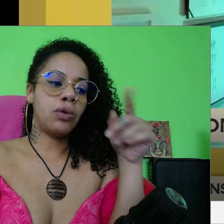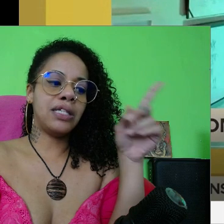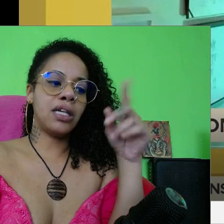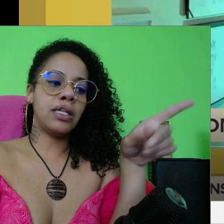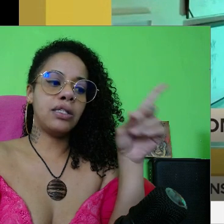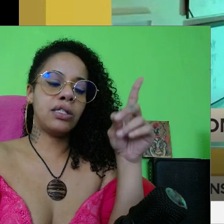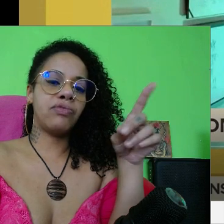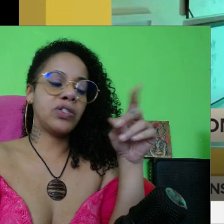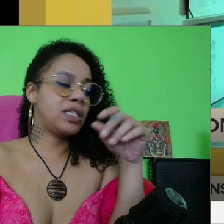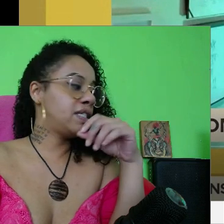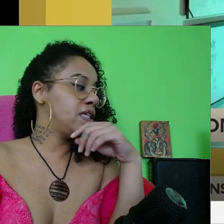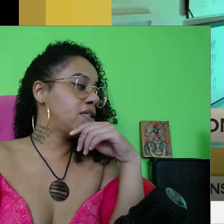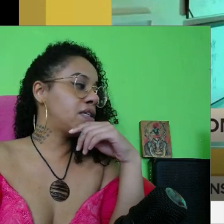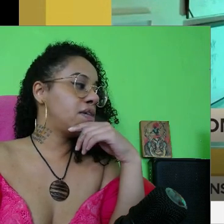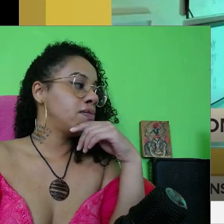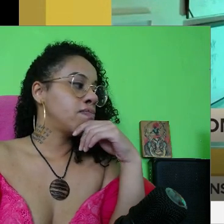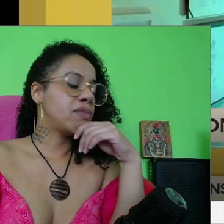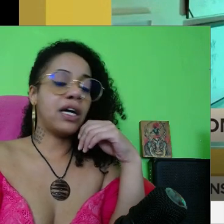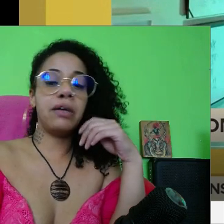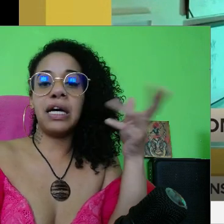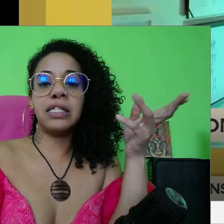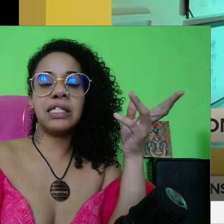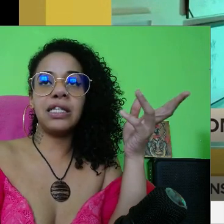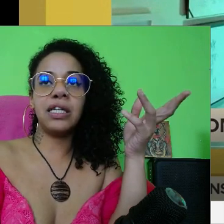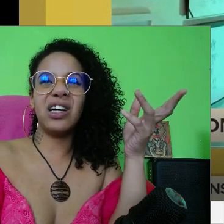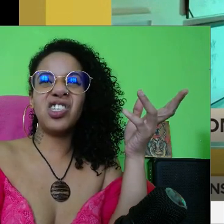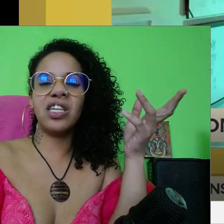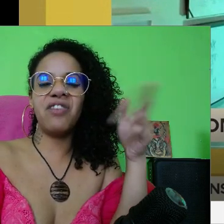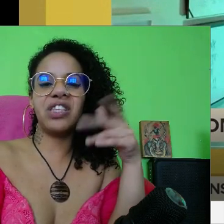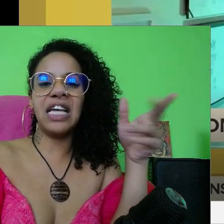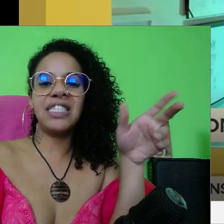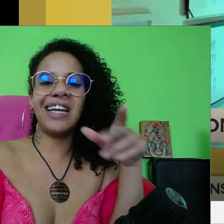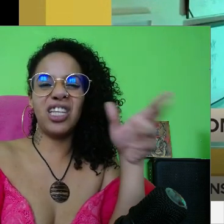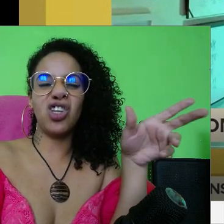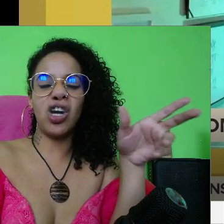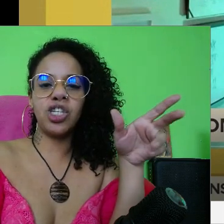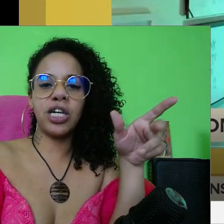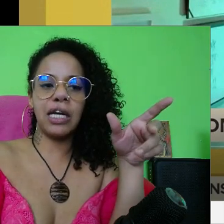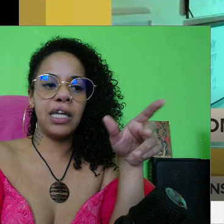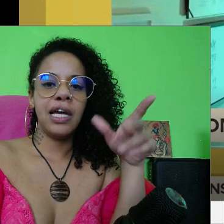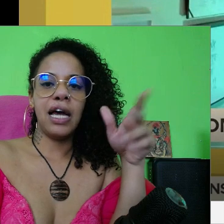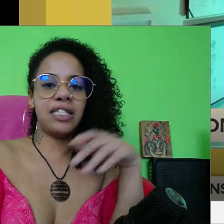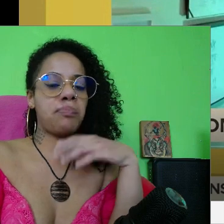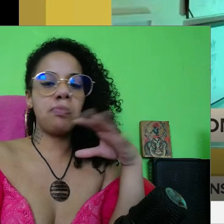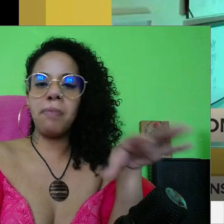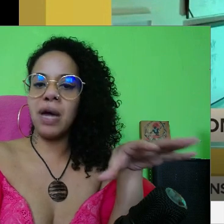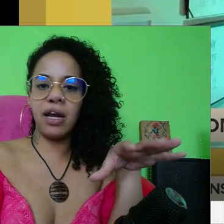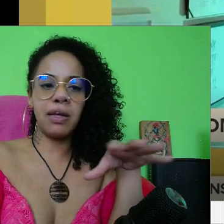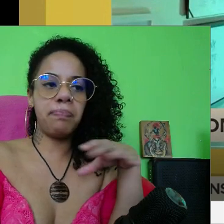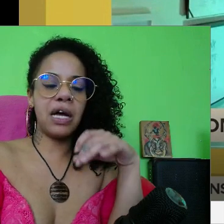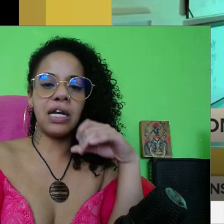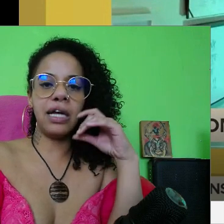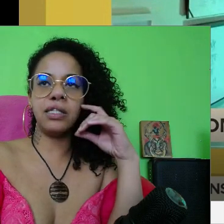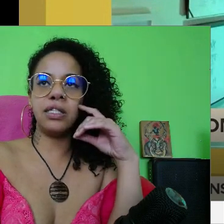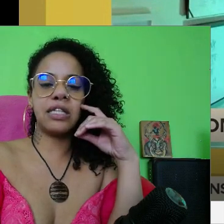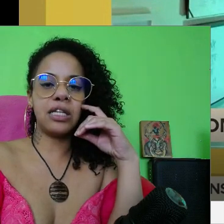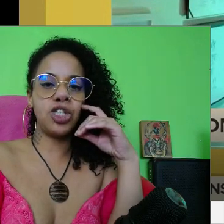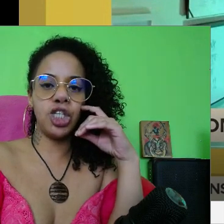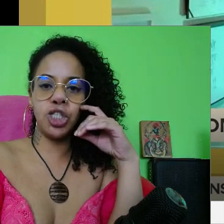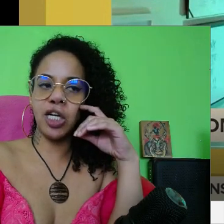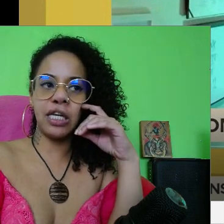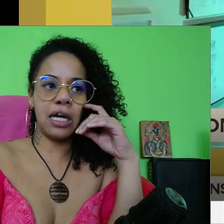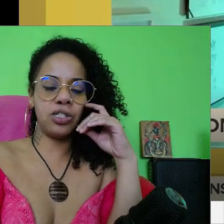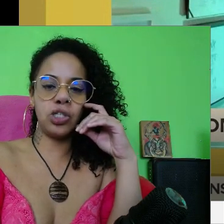iguais a esses que você cita né mas assim Acho que evidência anedotica né é sempre uma merda para análise